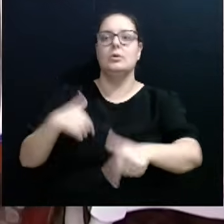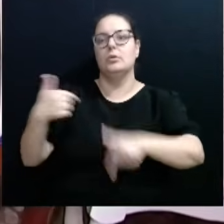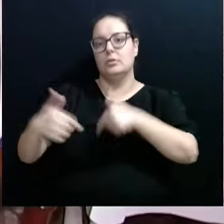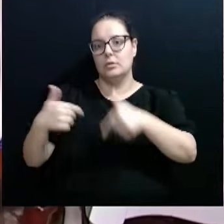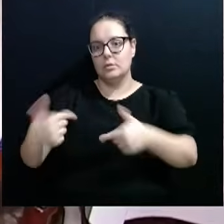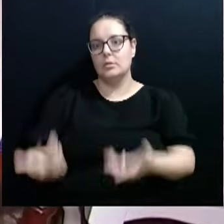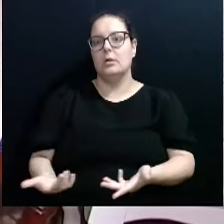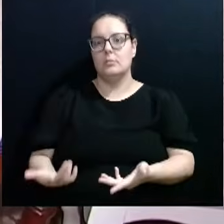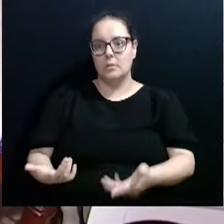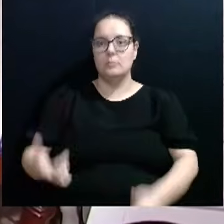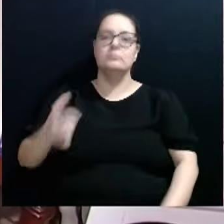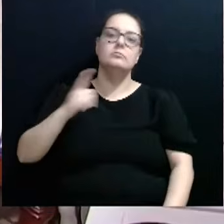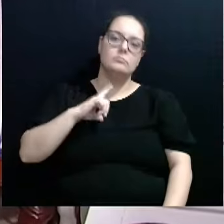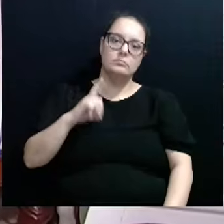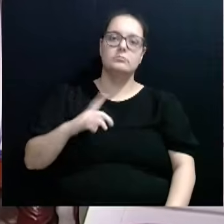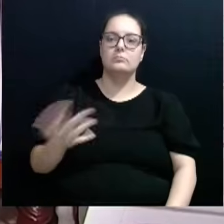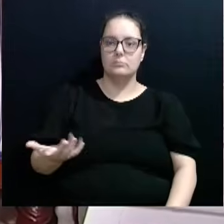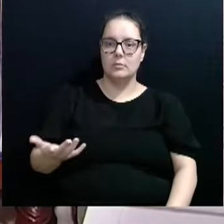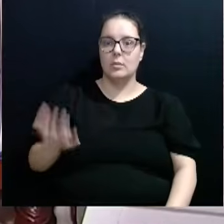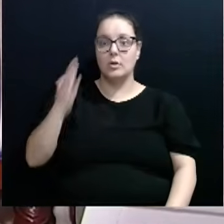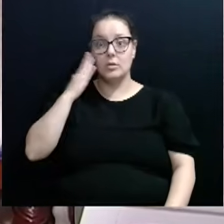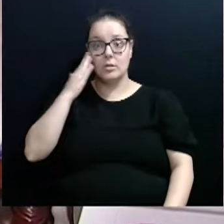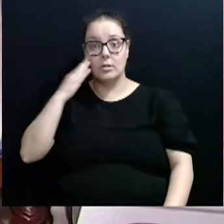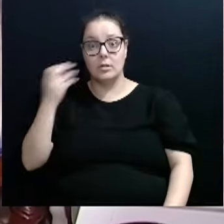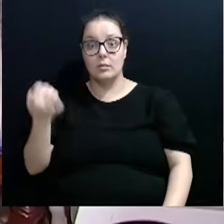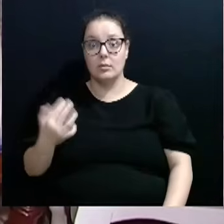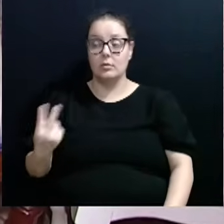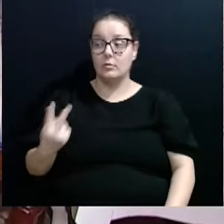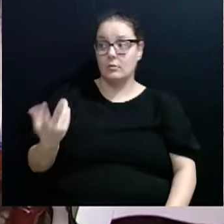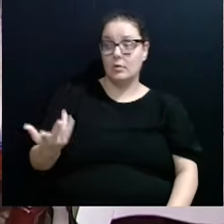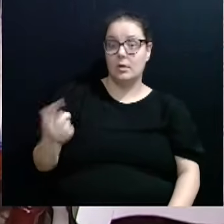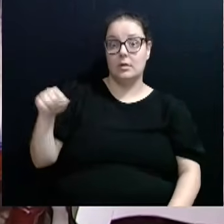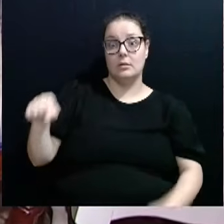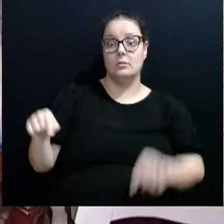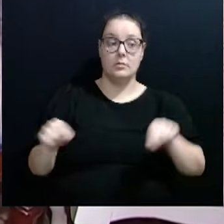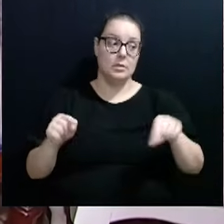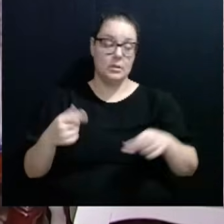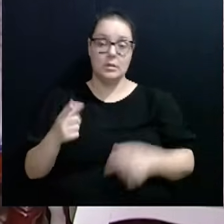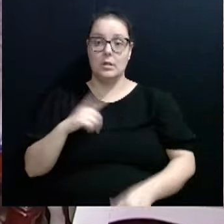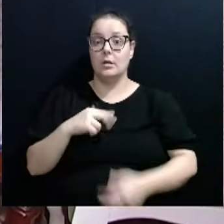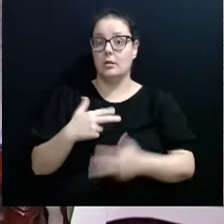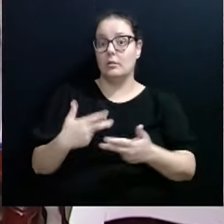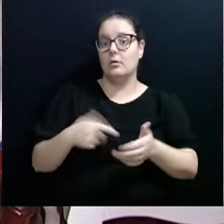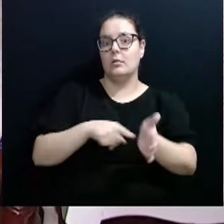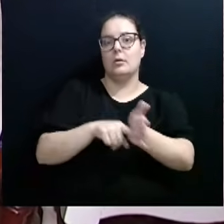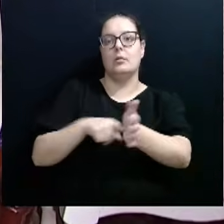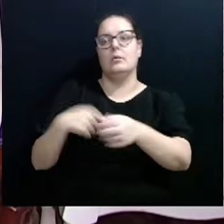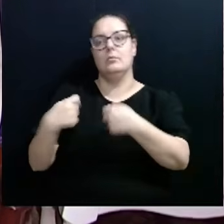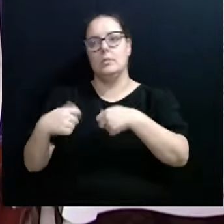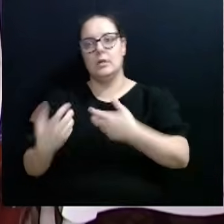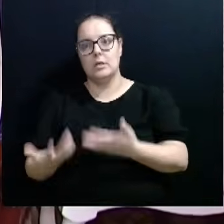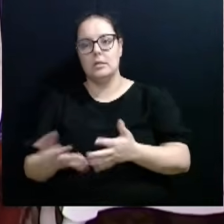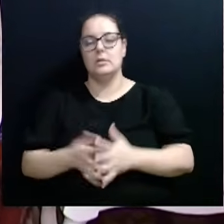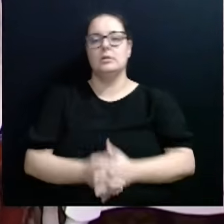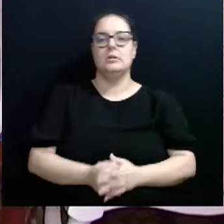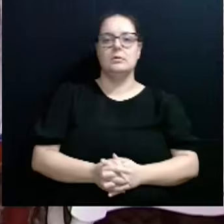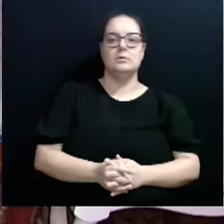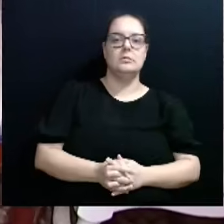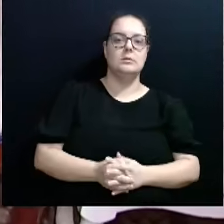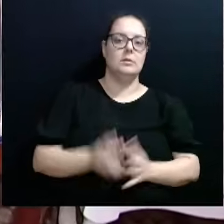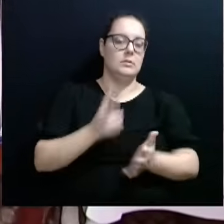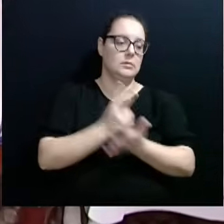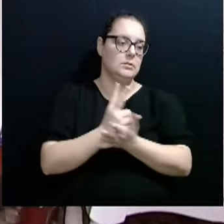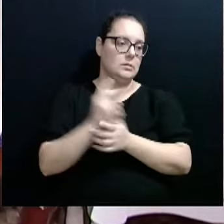eu já sei quanto vale isso ou aquilo, né? Tem coisas que precisa pesquisar. né? Ah, sempre que as pessoas